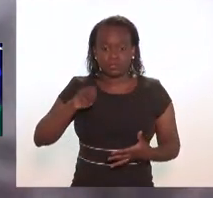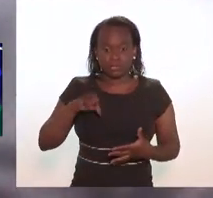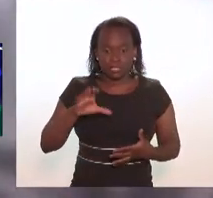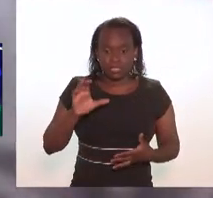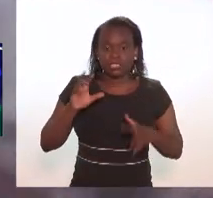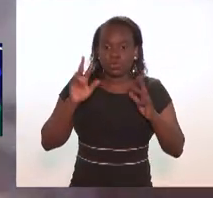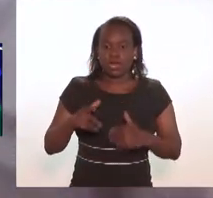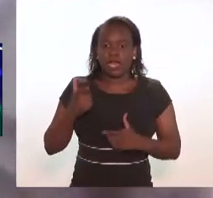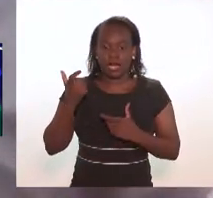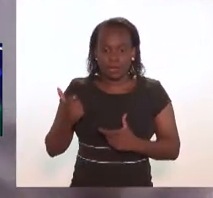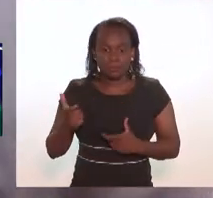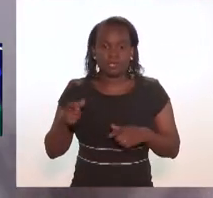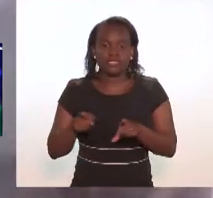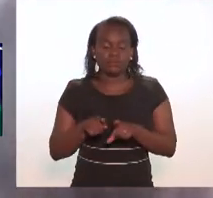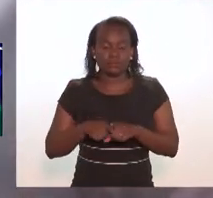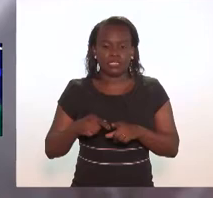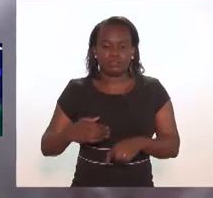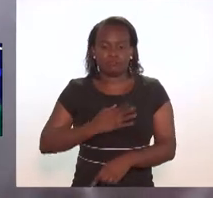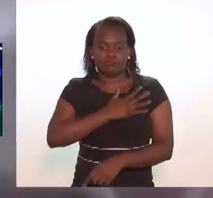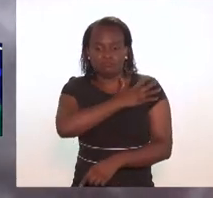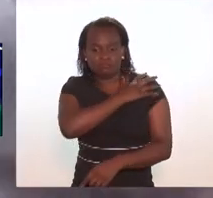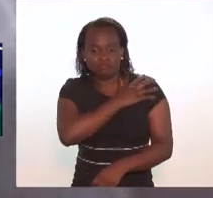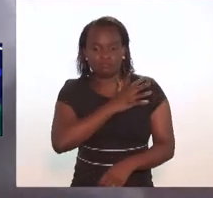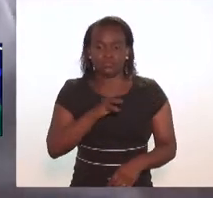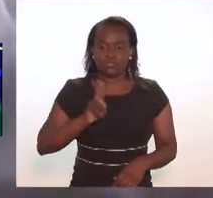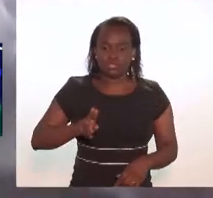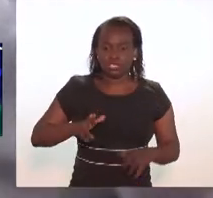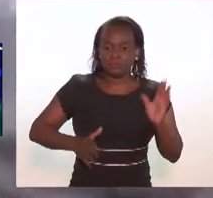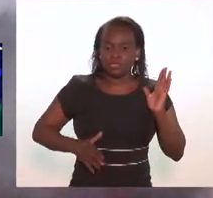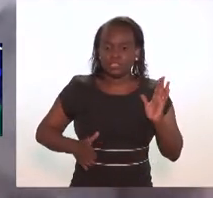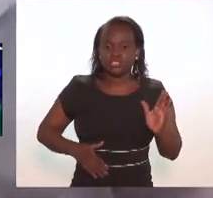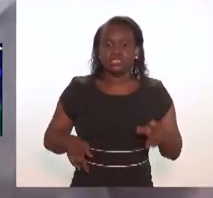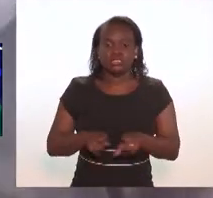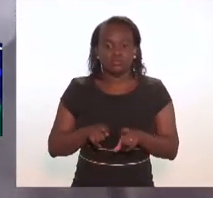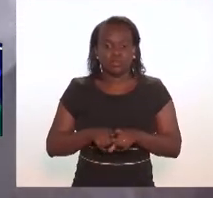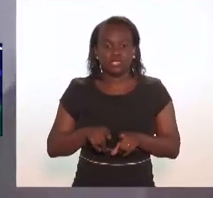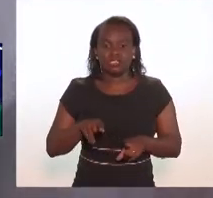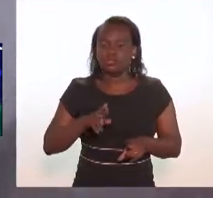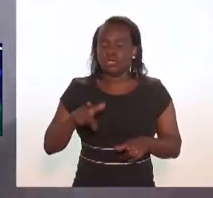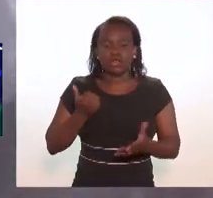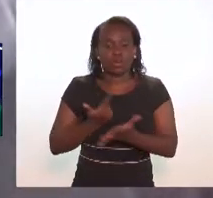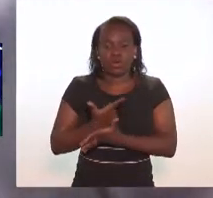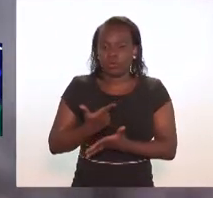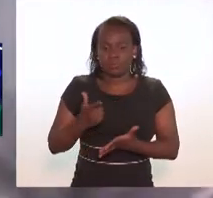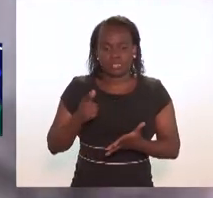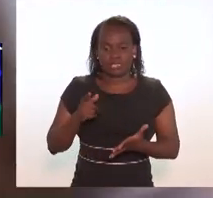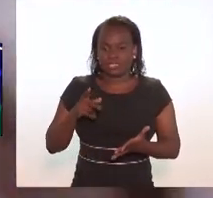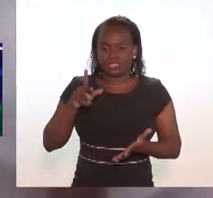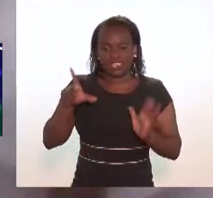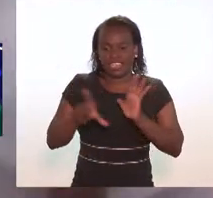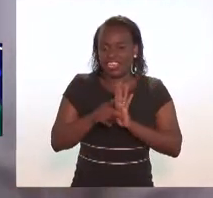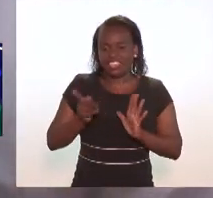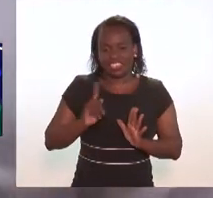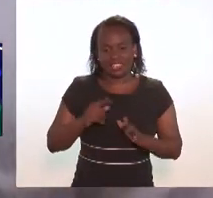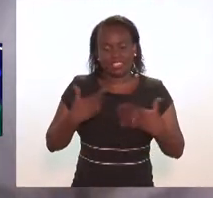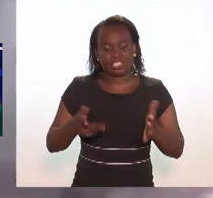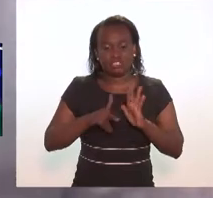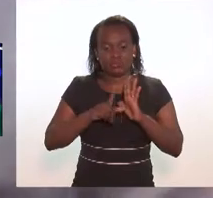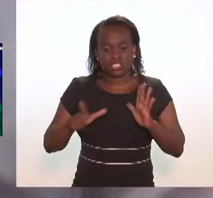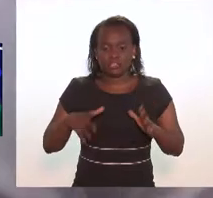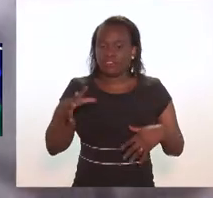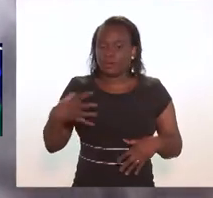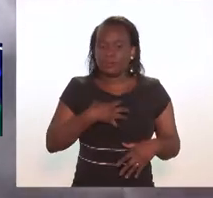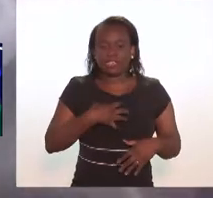as armas, as fardas usadas por bandidos, elas não são adquiridas legalmente. Então, esse projeto não vai impactar